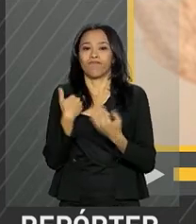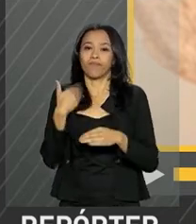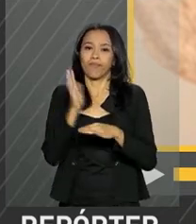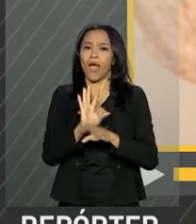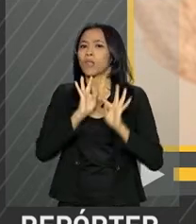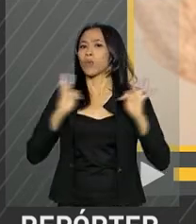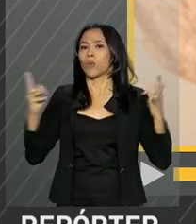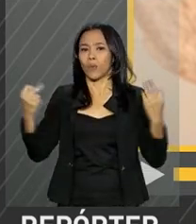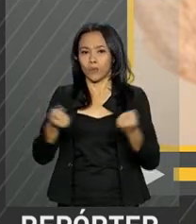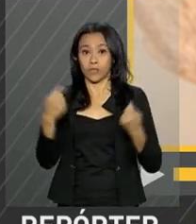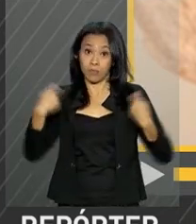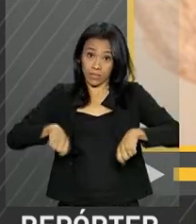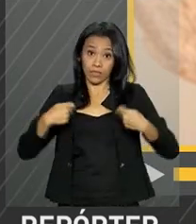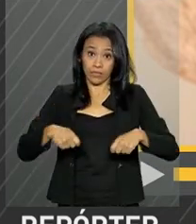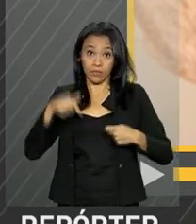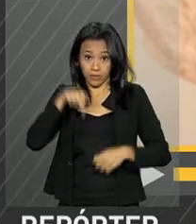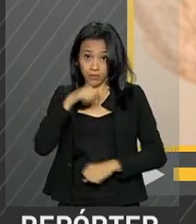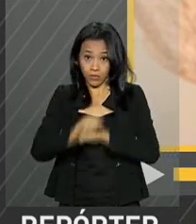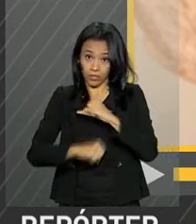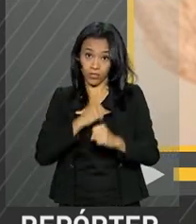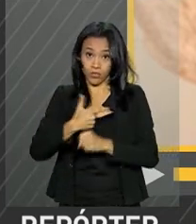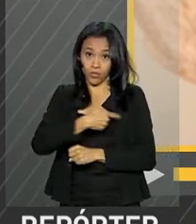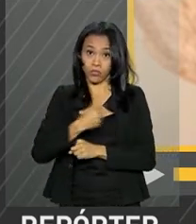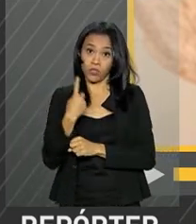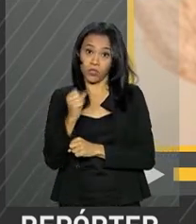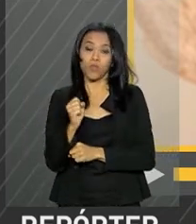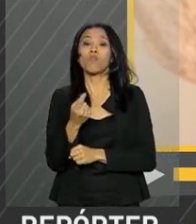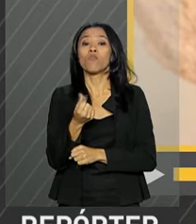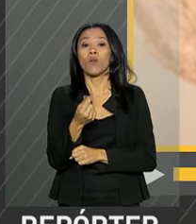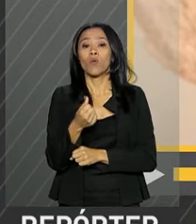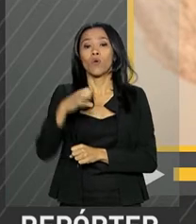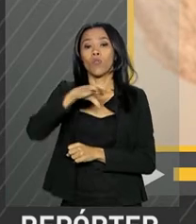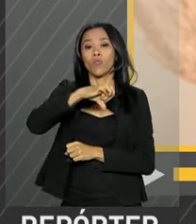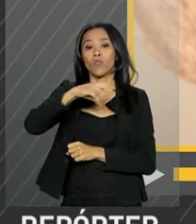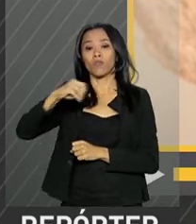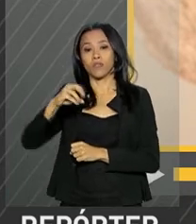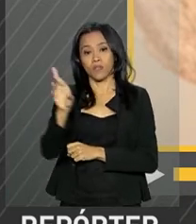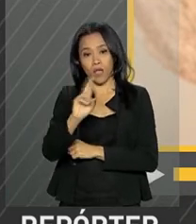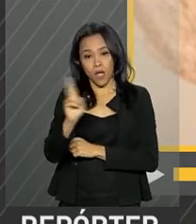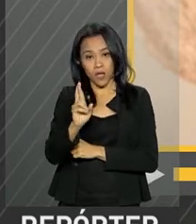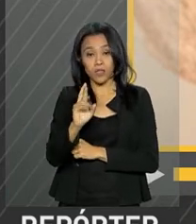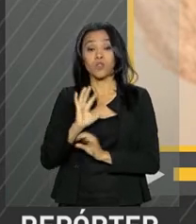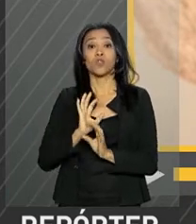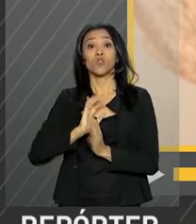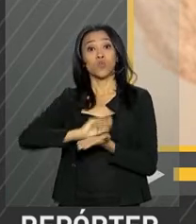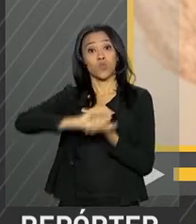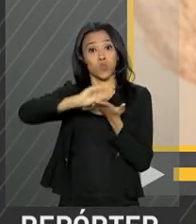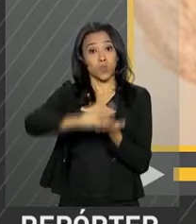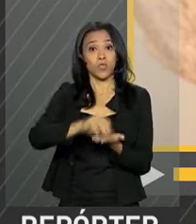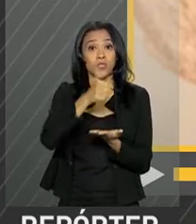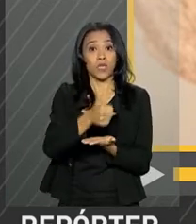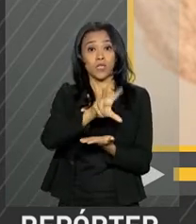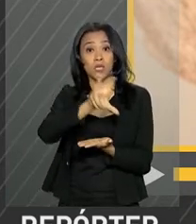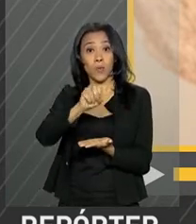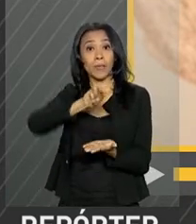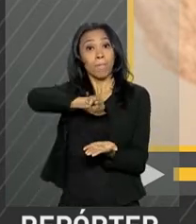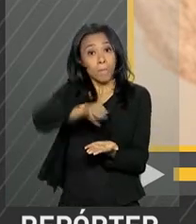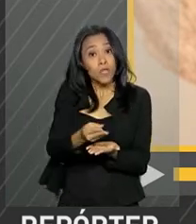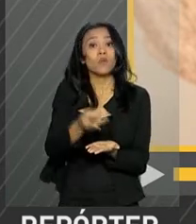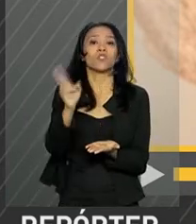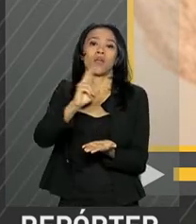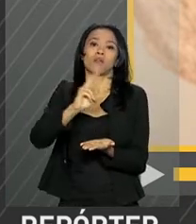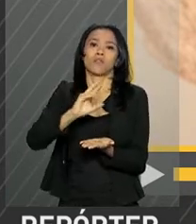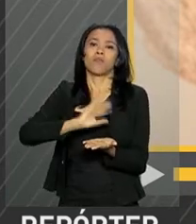neste ano de 2018. É uma Bolsa de 900 reais, com investimento de 150 milhões de reais neste ano,